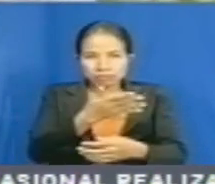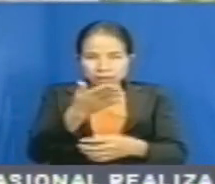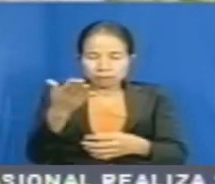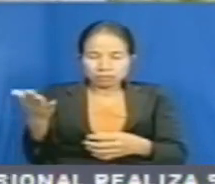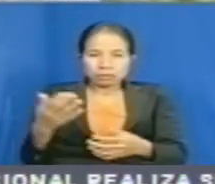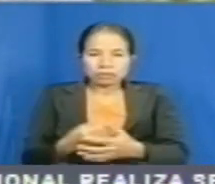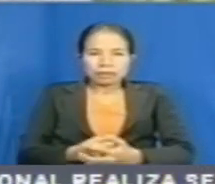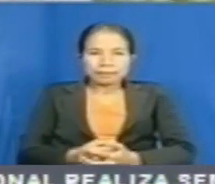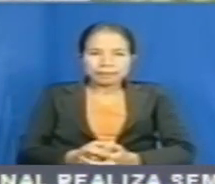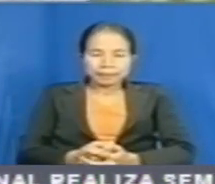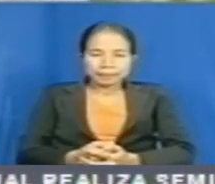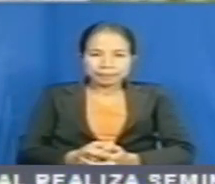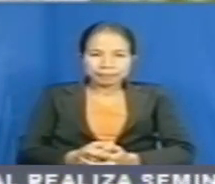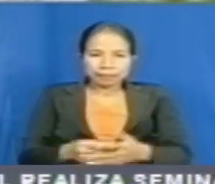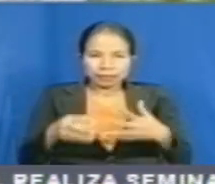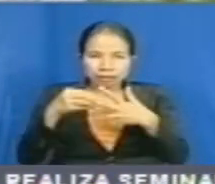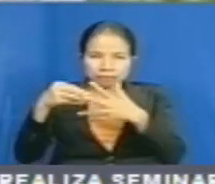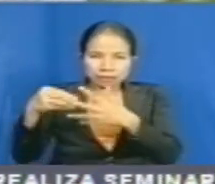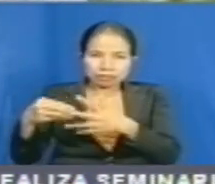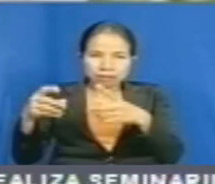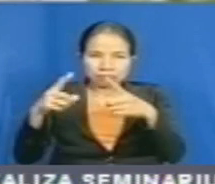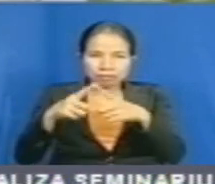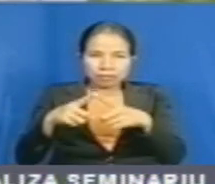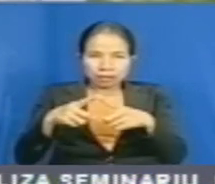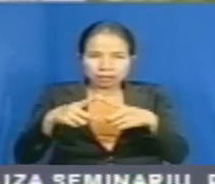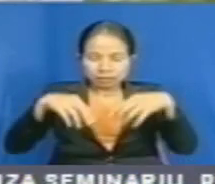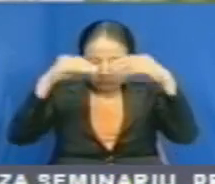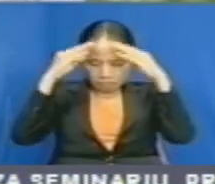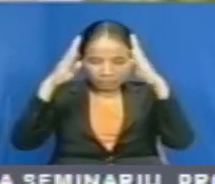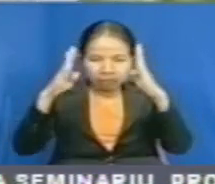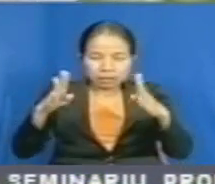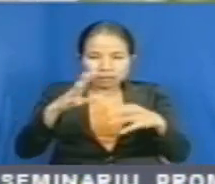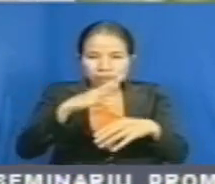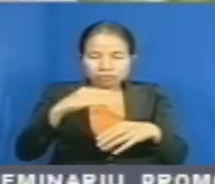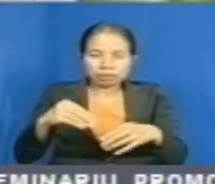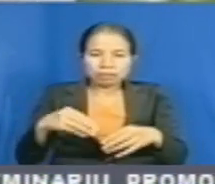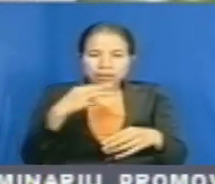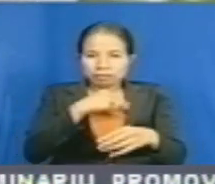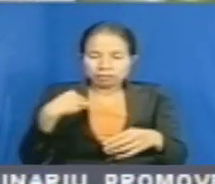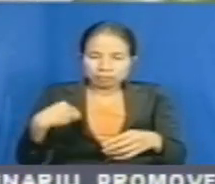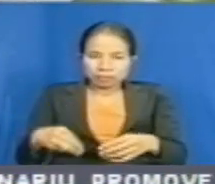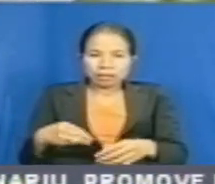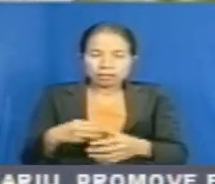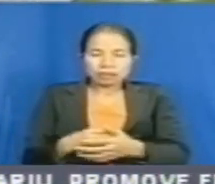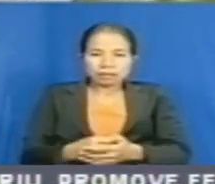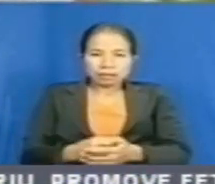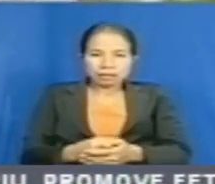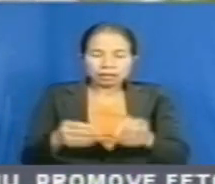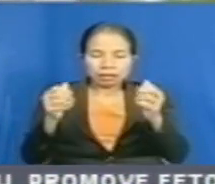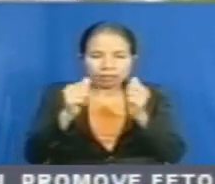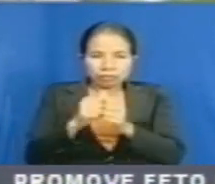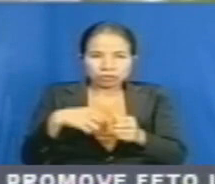E especial bah manoring nai nova madre neve maka durante ne hamutu